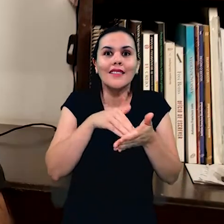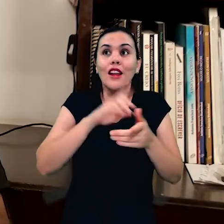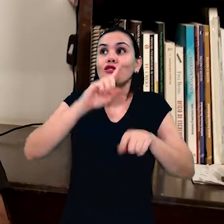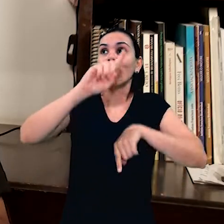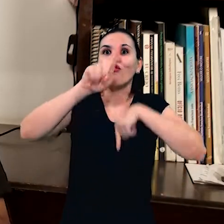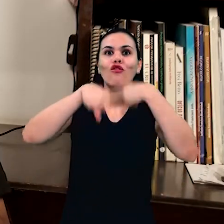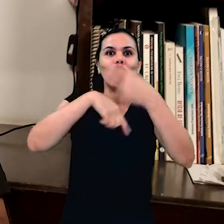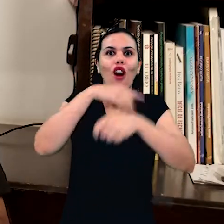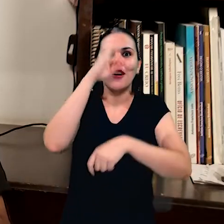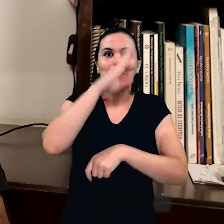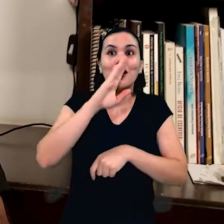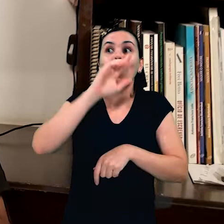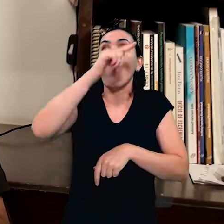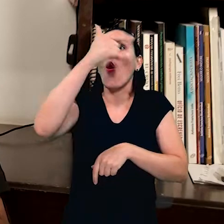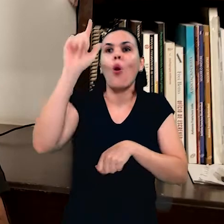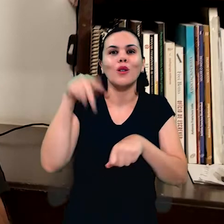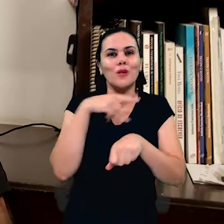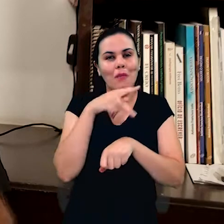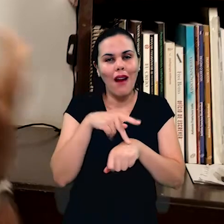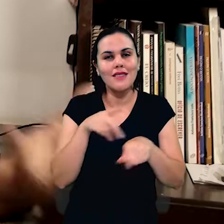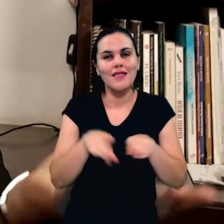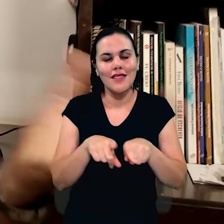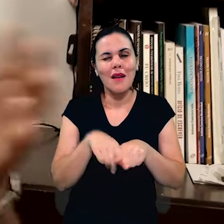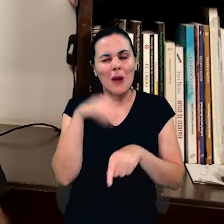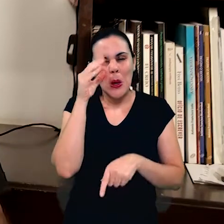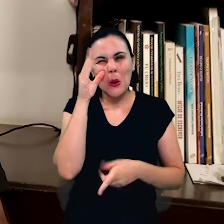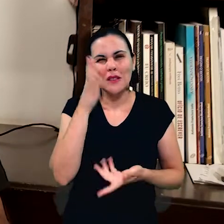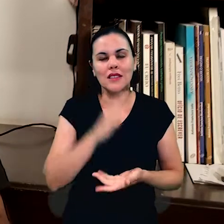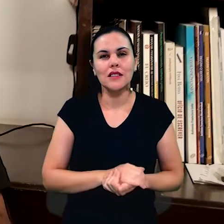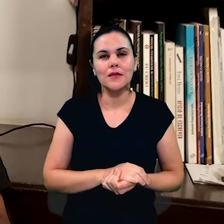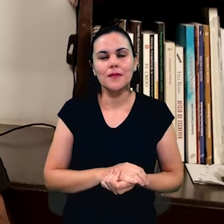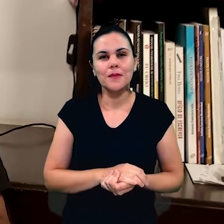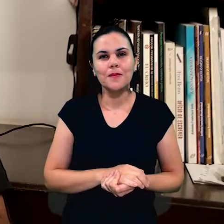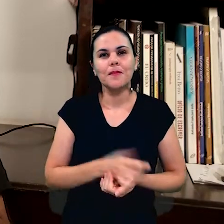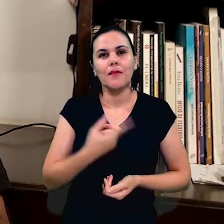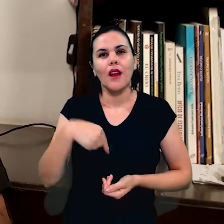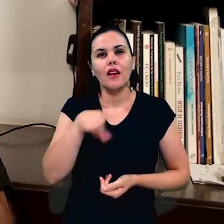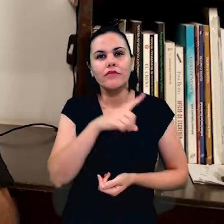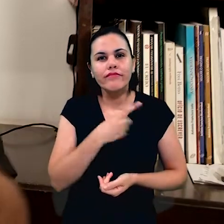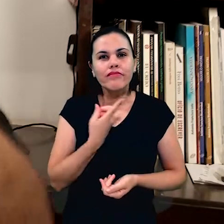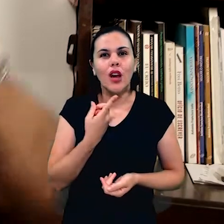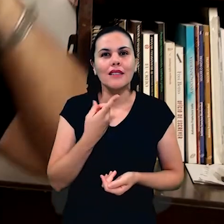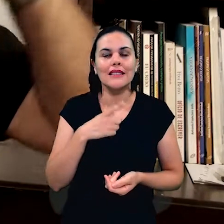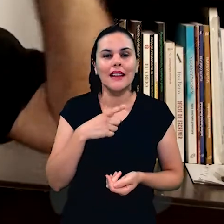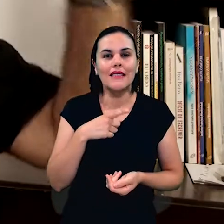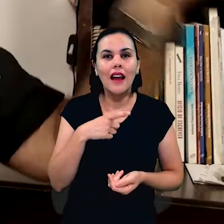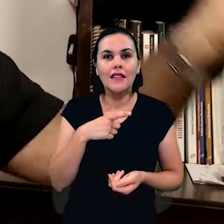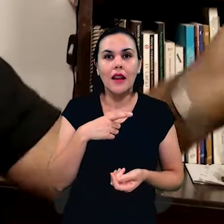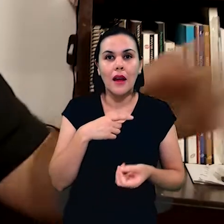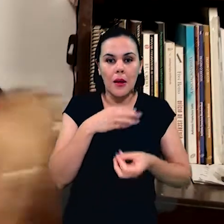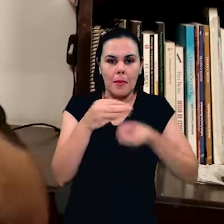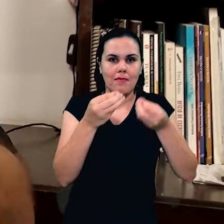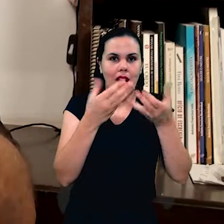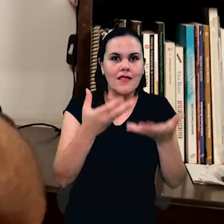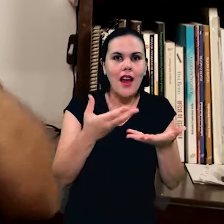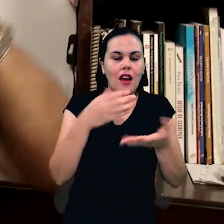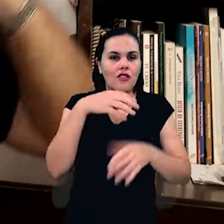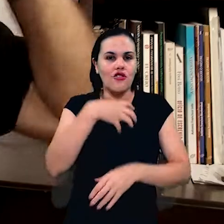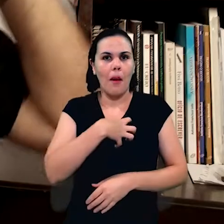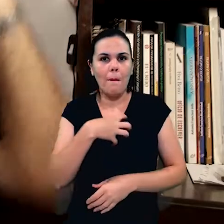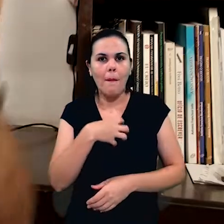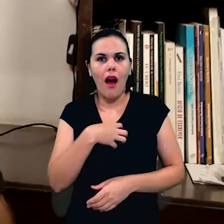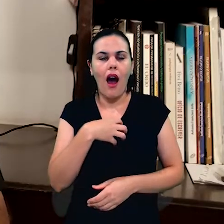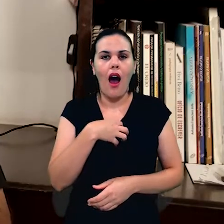de fora do Brasil. Interessantíssimo, né? E aí a gente, né, com premiações da Bahia, do Rio